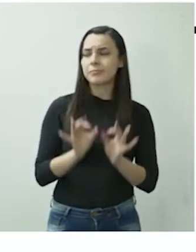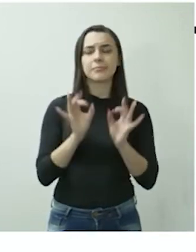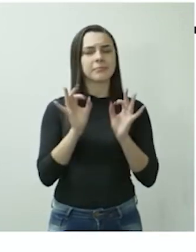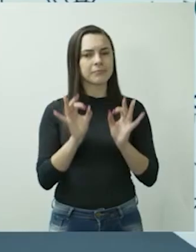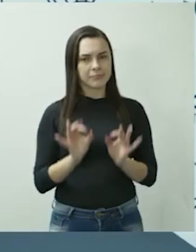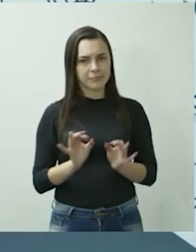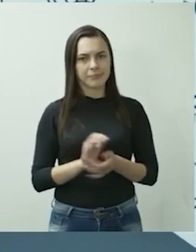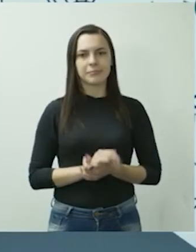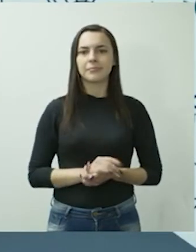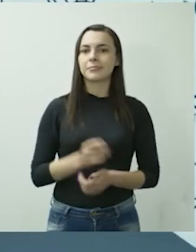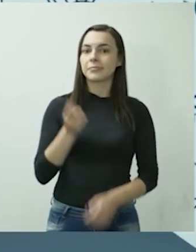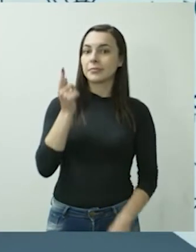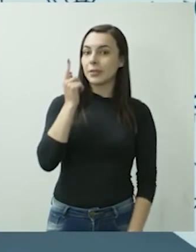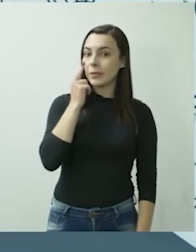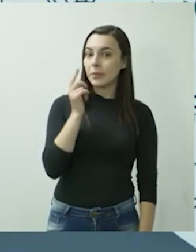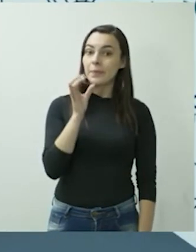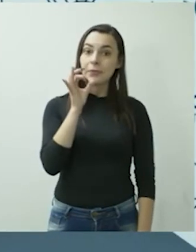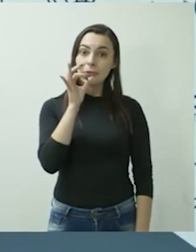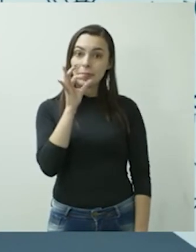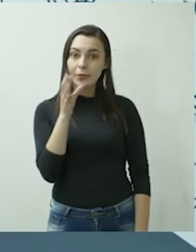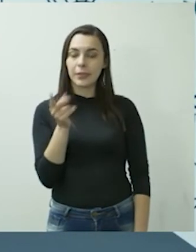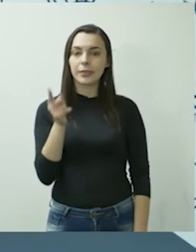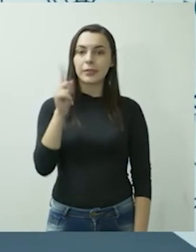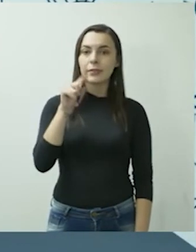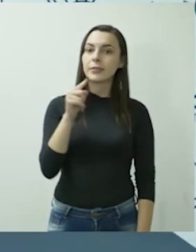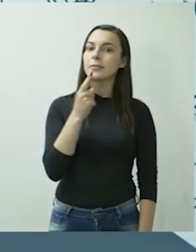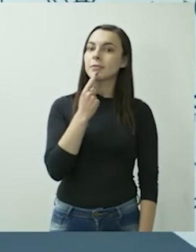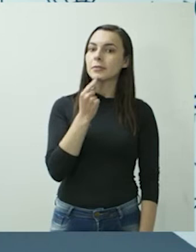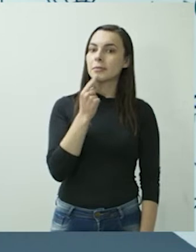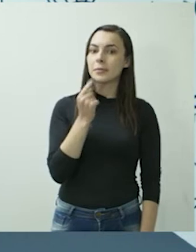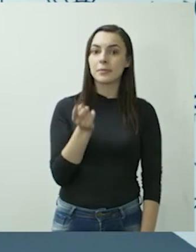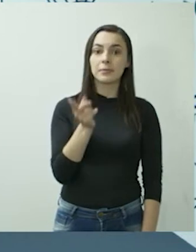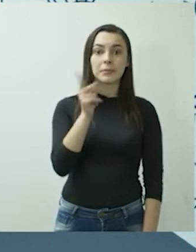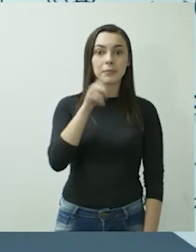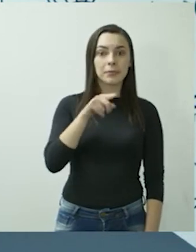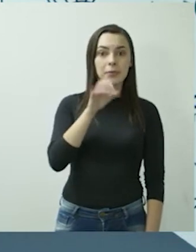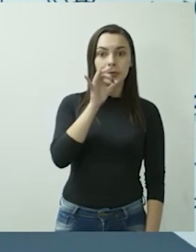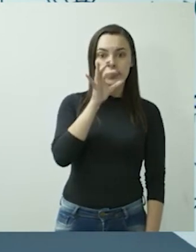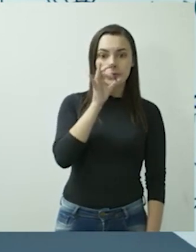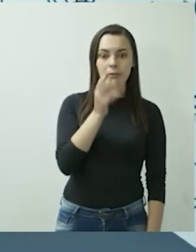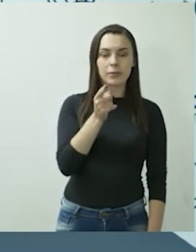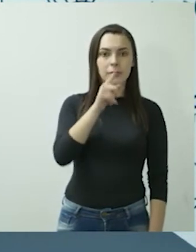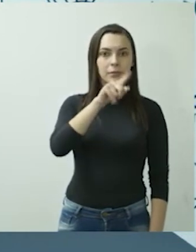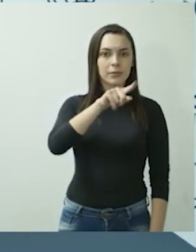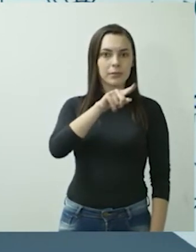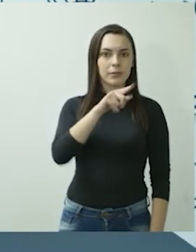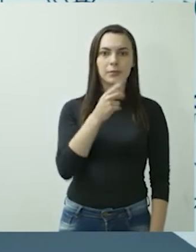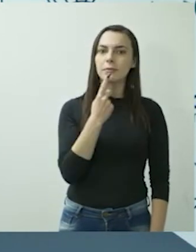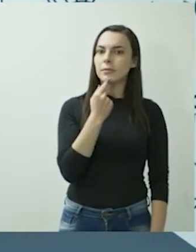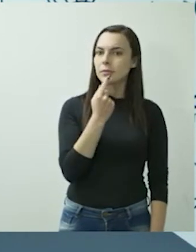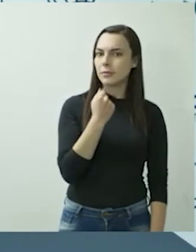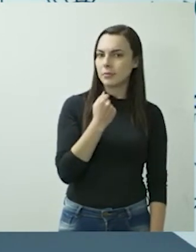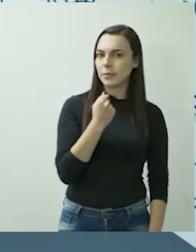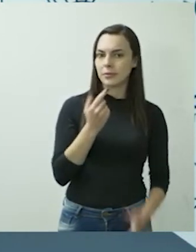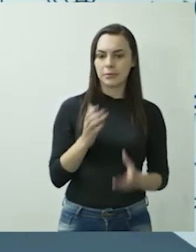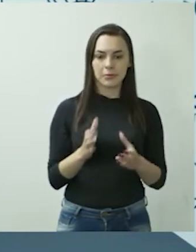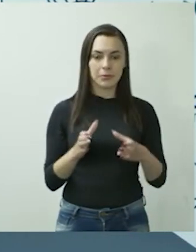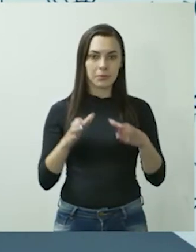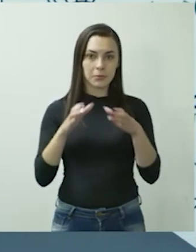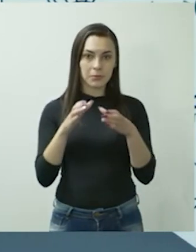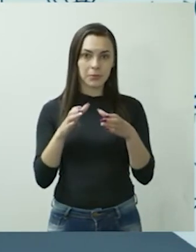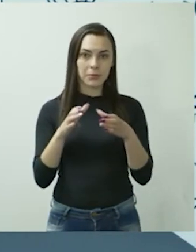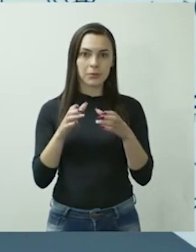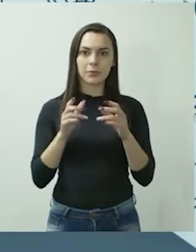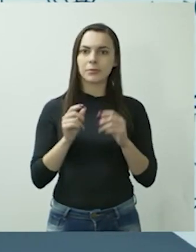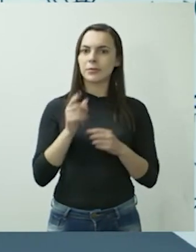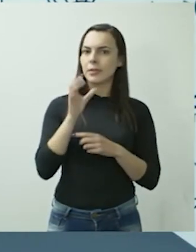Vejam lá, verde, vermelho, verde, vermelho. Os potes com as tampinhas